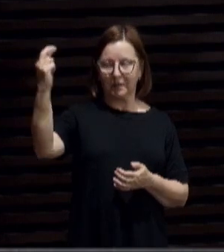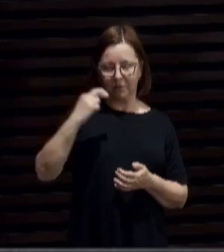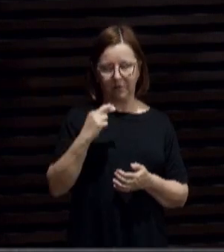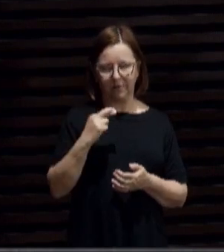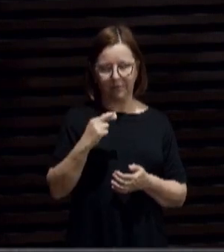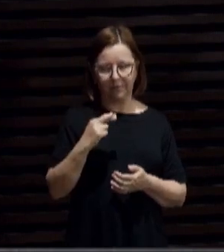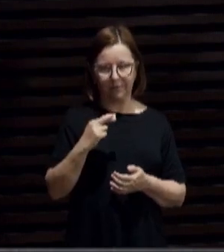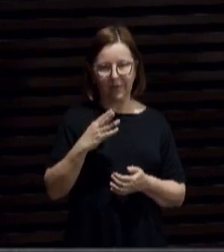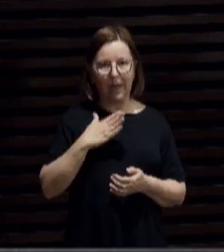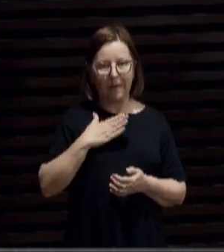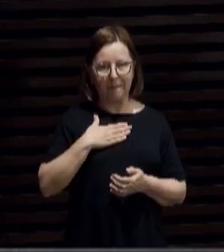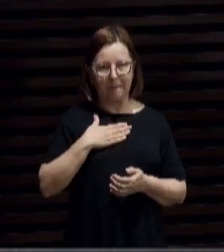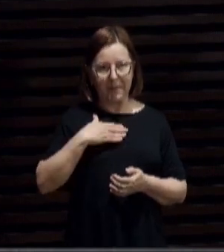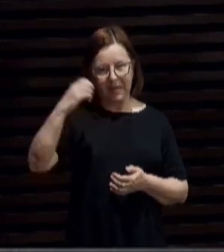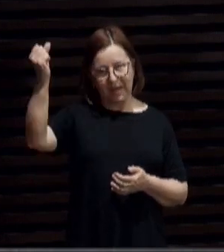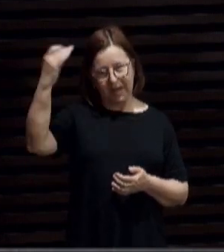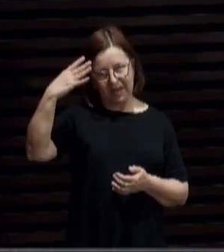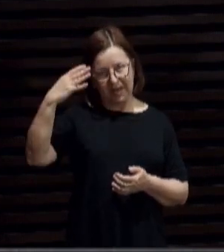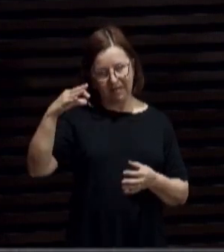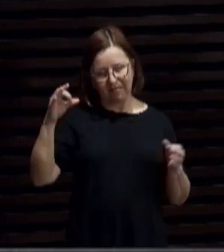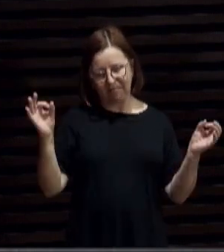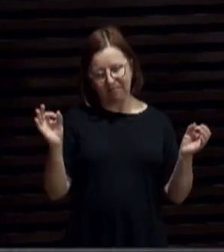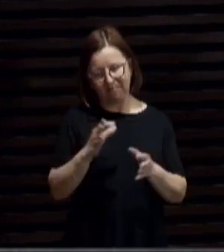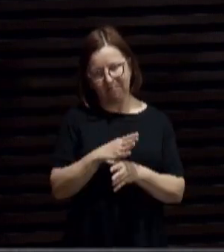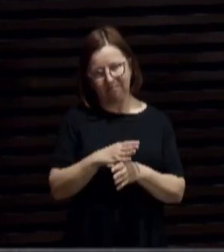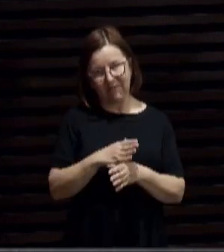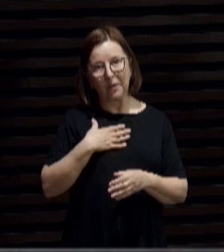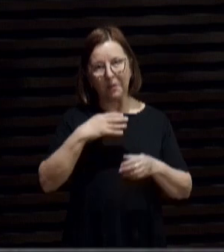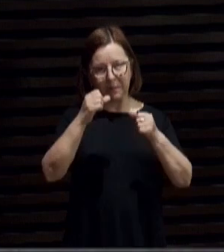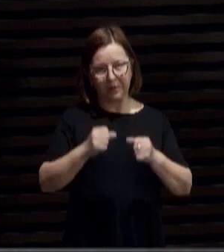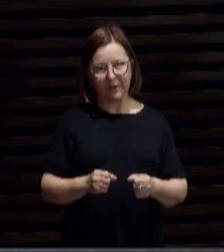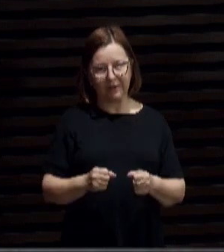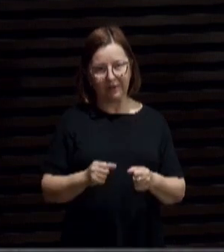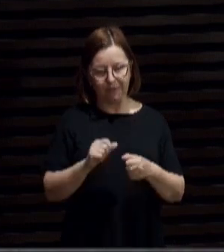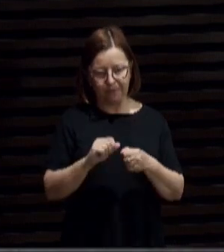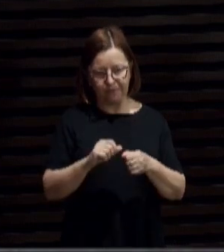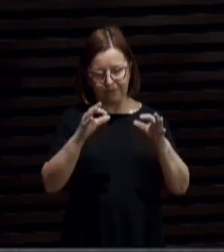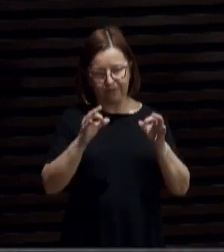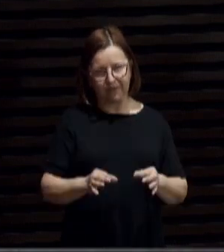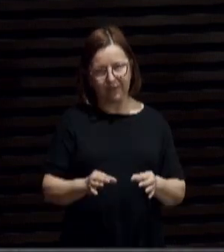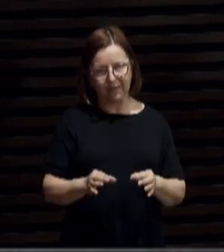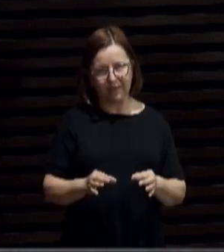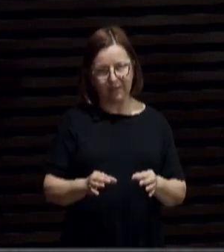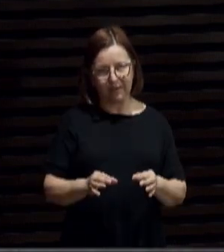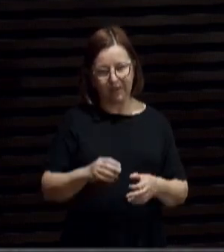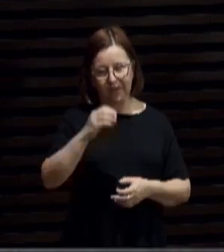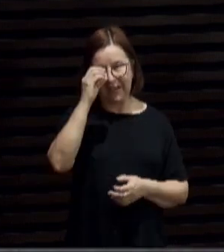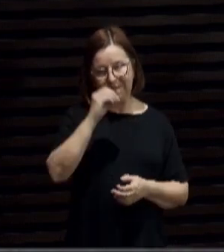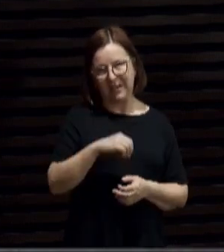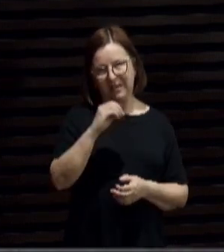graça te é suficiente, e o meu poder se aperfeiçoa na fraqueza.